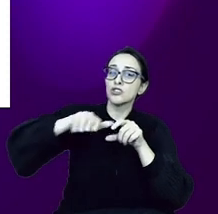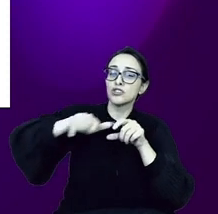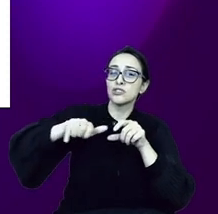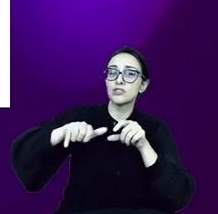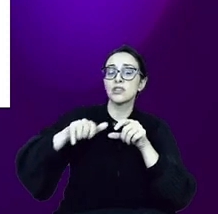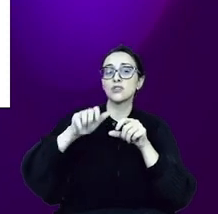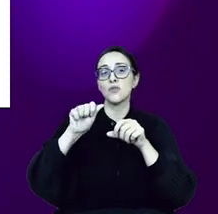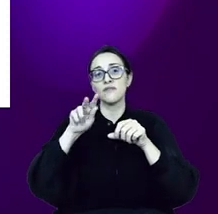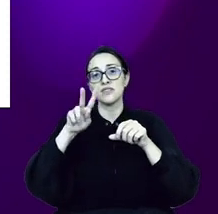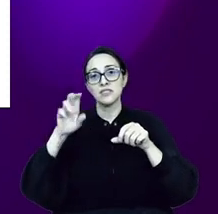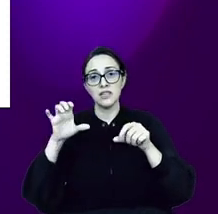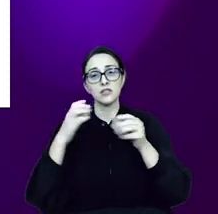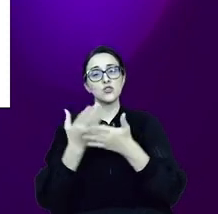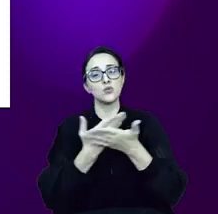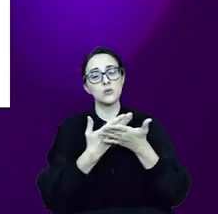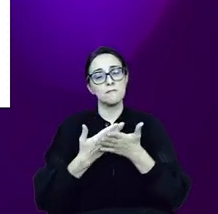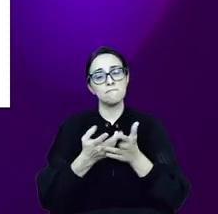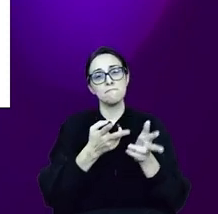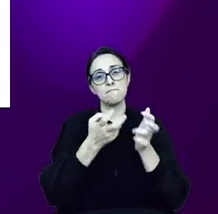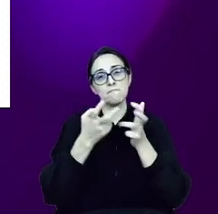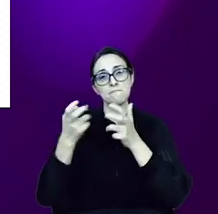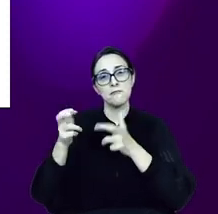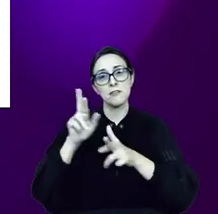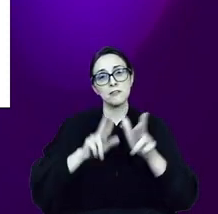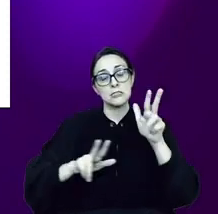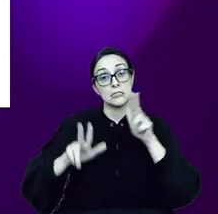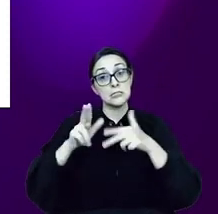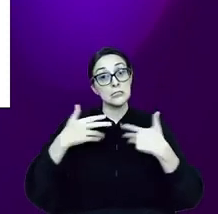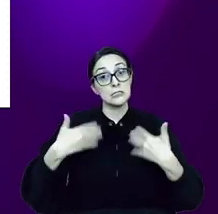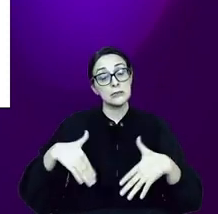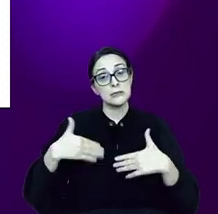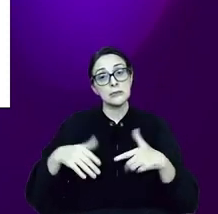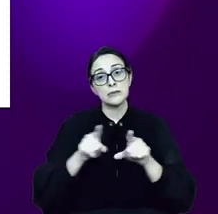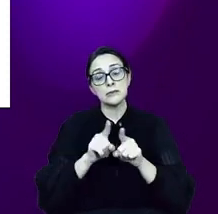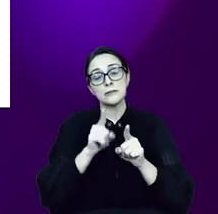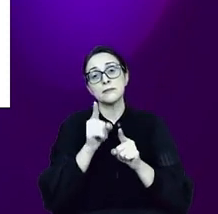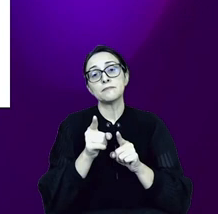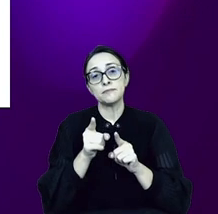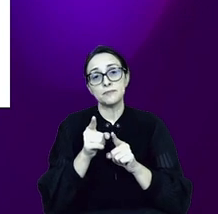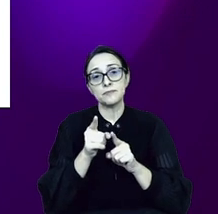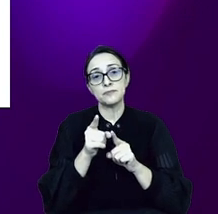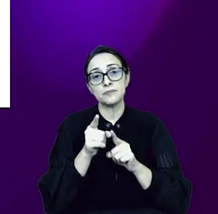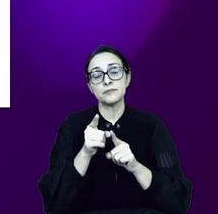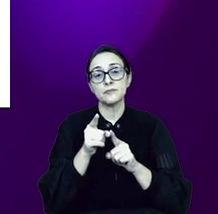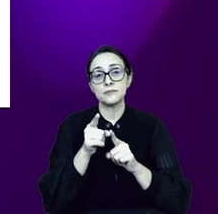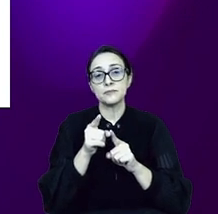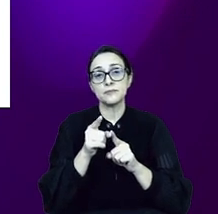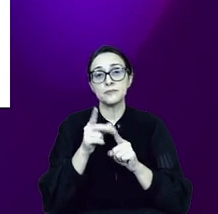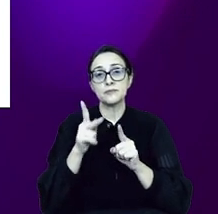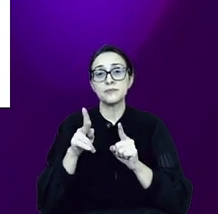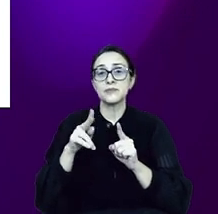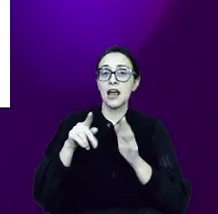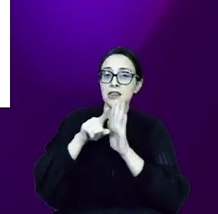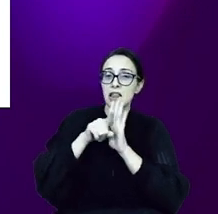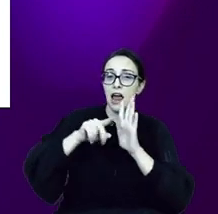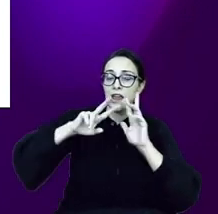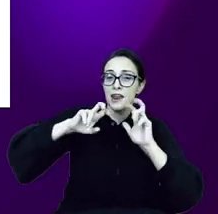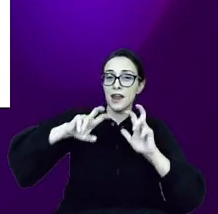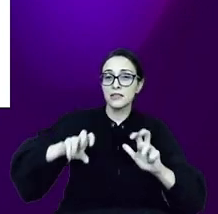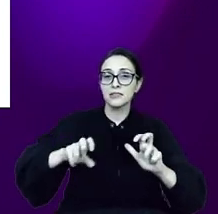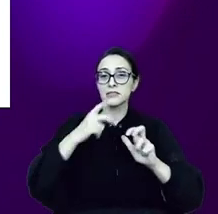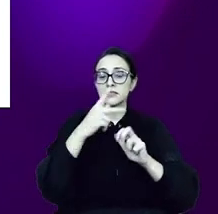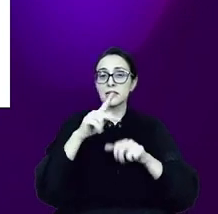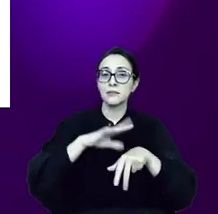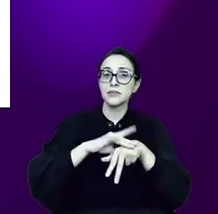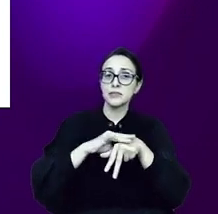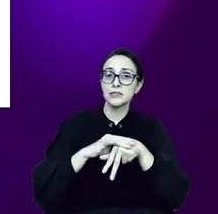nós estudamos e identificamos uma diferença expressiva num estudo de meta-análise nos